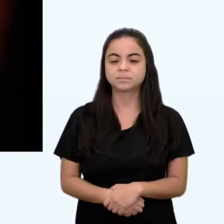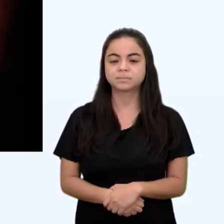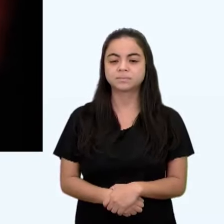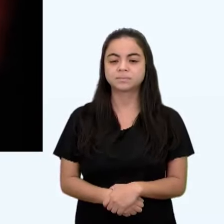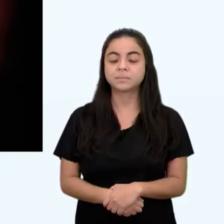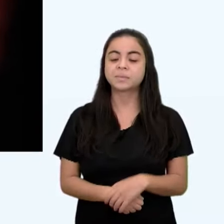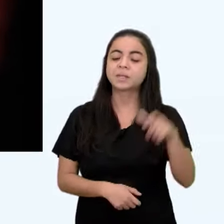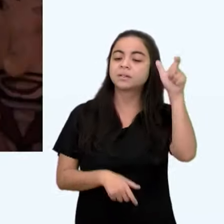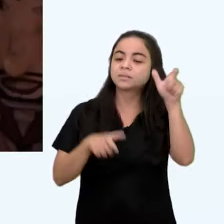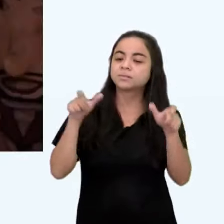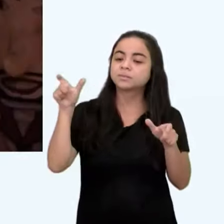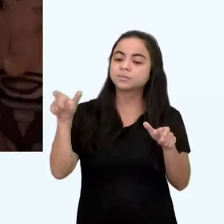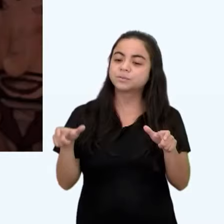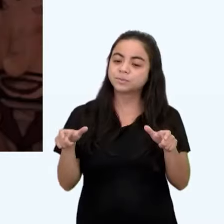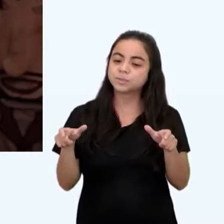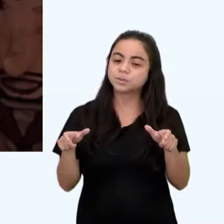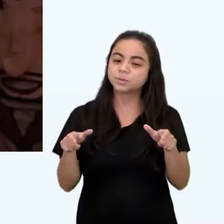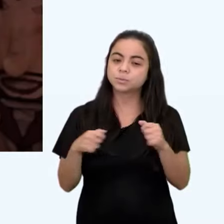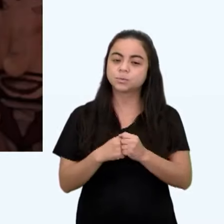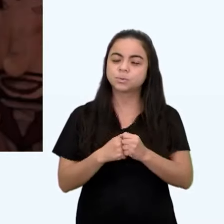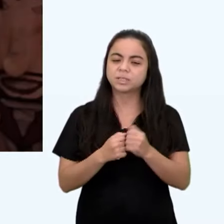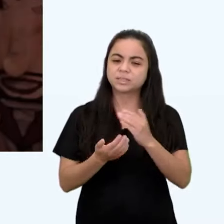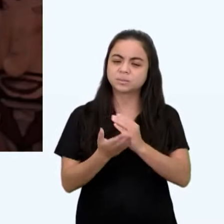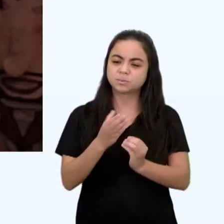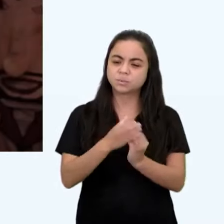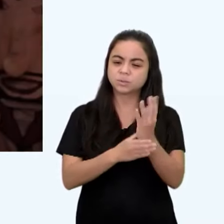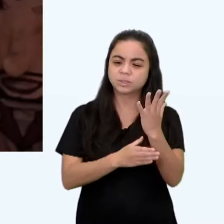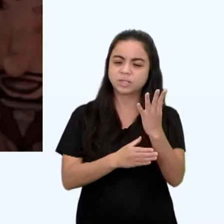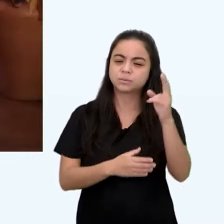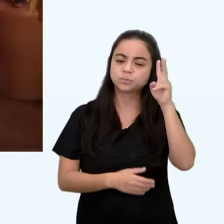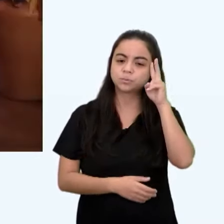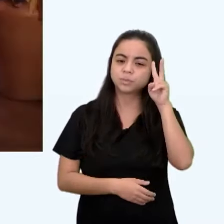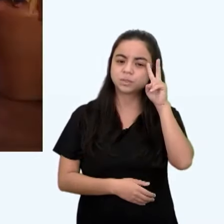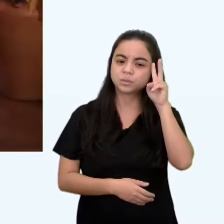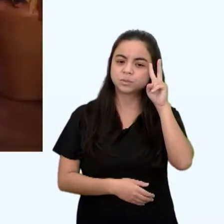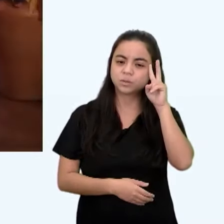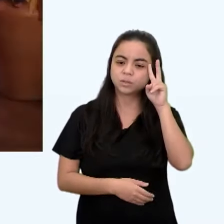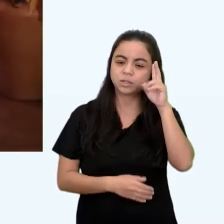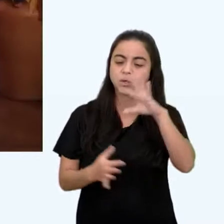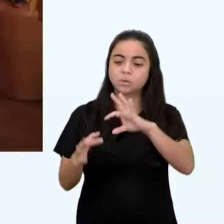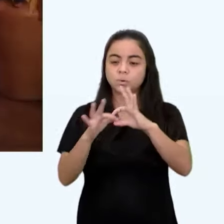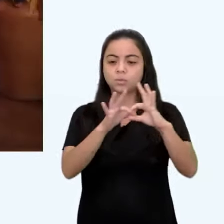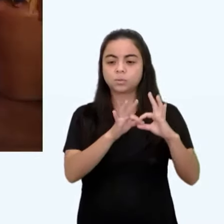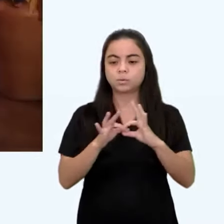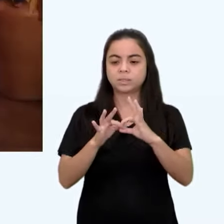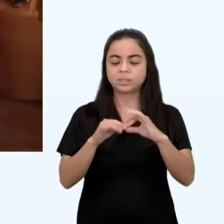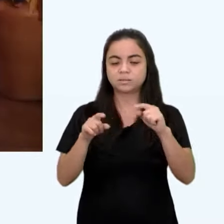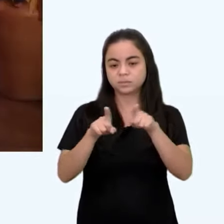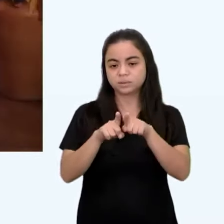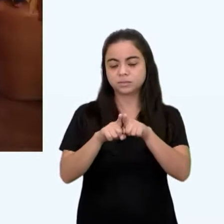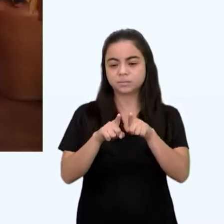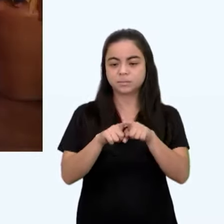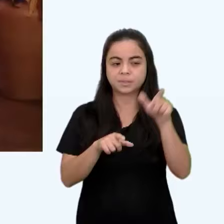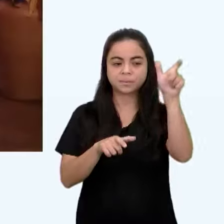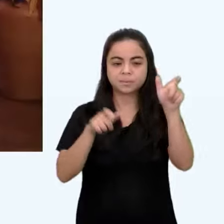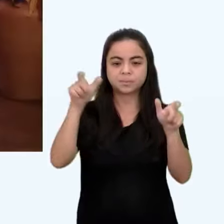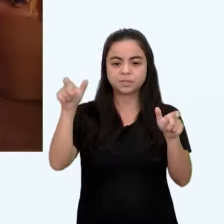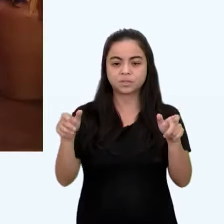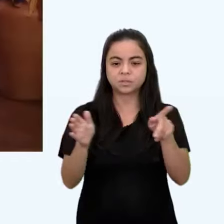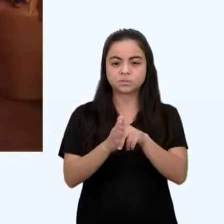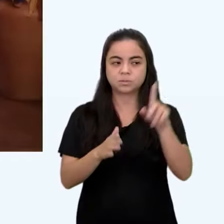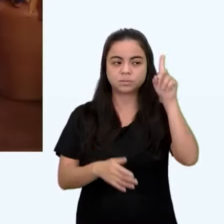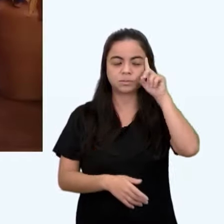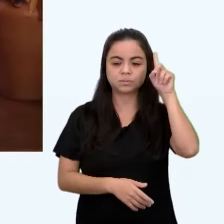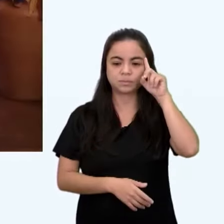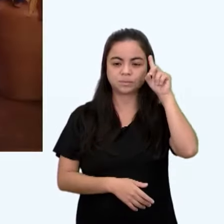Muitas dessas figuras populares, elas foram criadas a partir de uma história, ou do contexto, ou mesmo de pessoas do próprio dia a